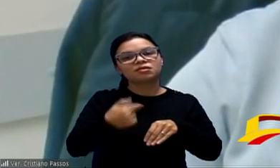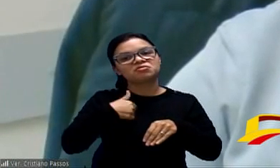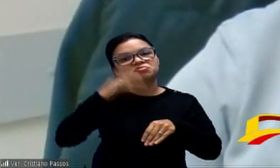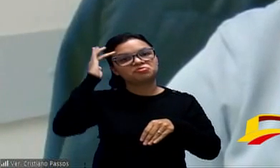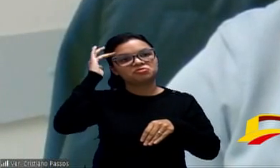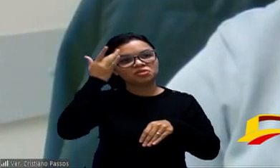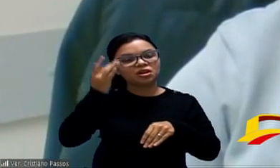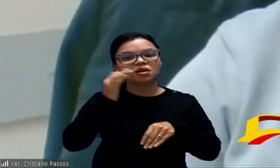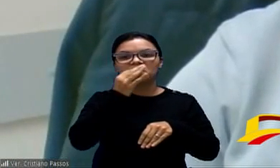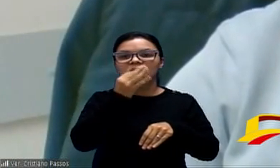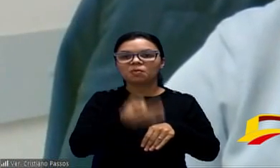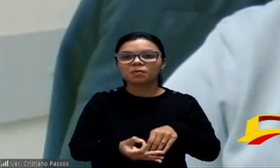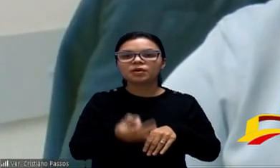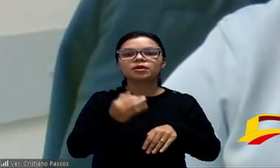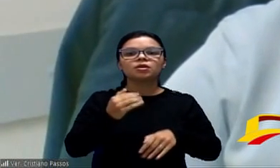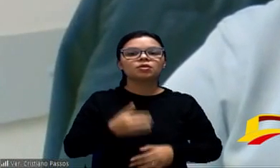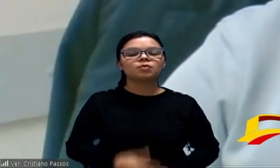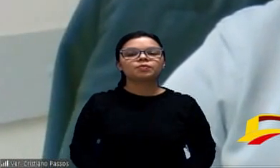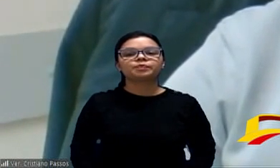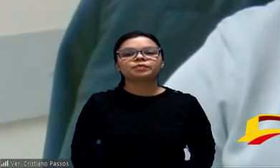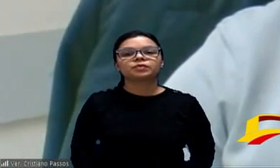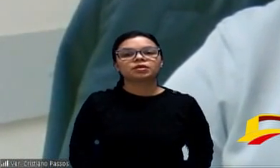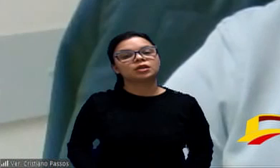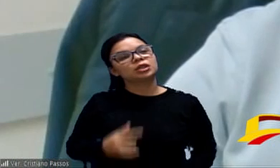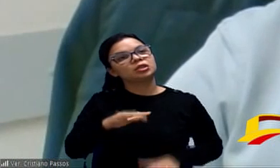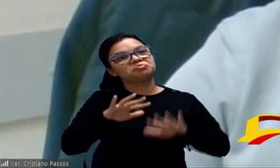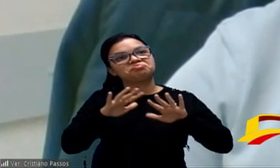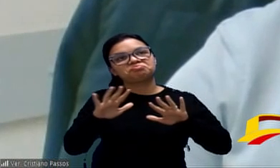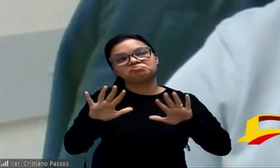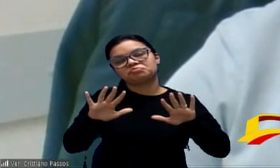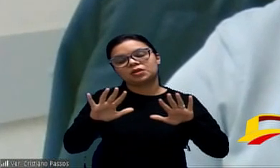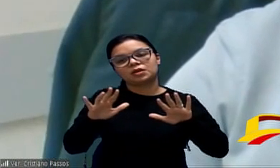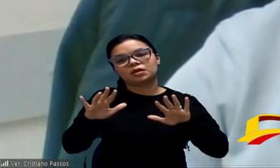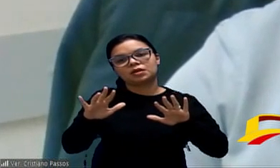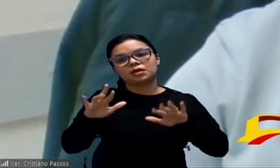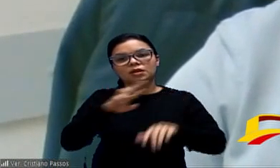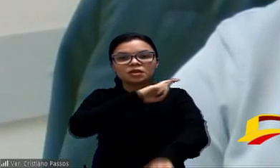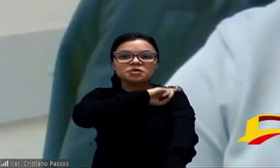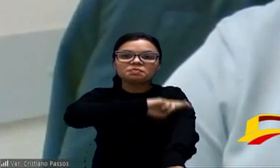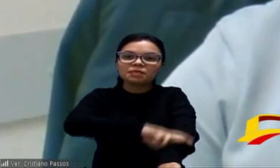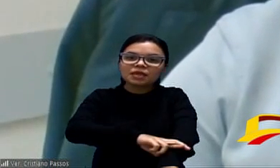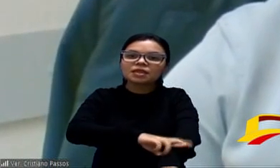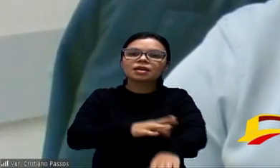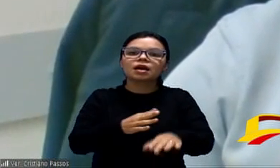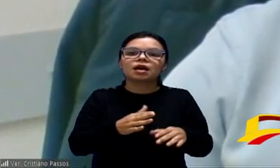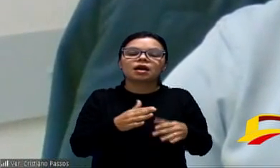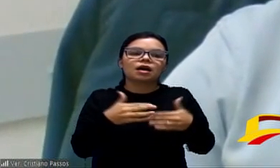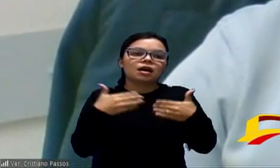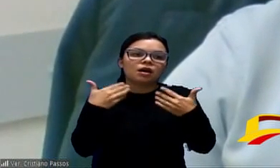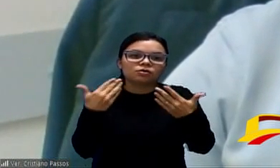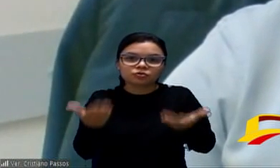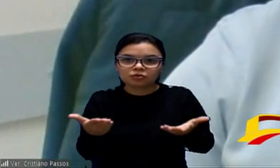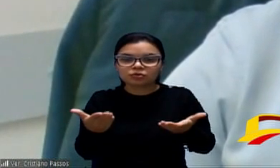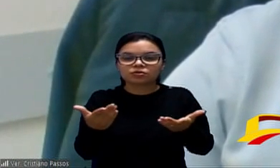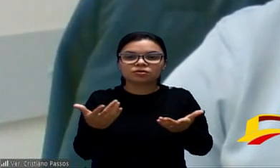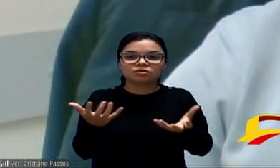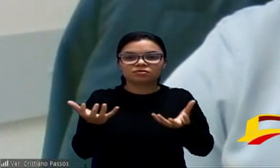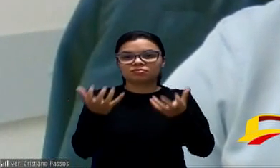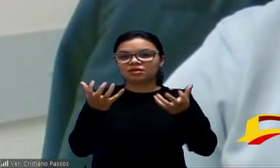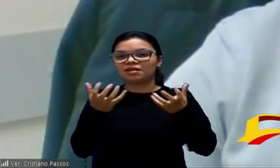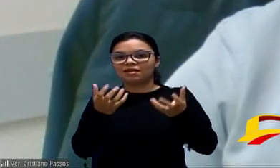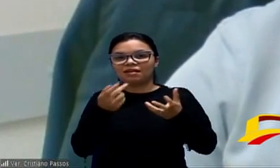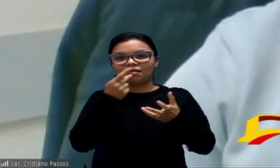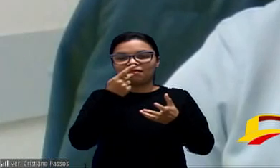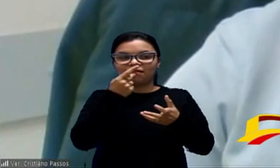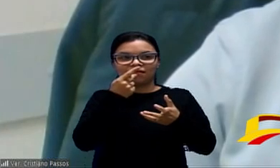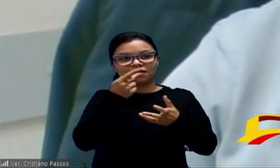e não custa nada você respeitar a posição dos outros e não querer desqualificar. Por exemplo, como presidente da Comissão de Cidadania,